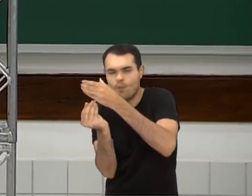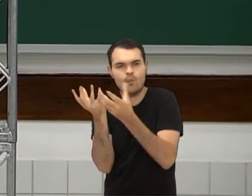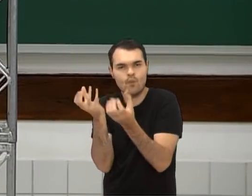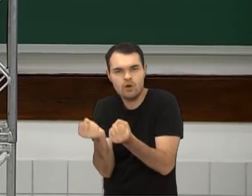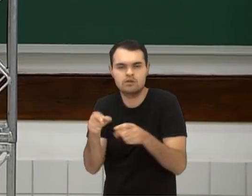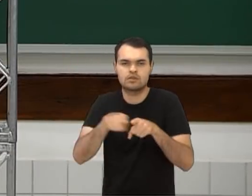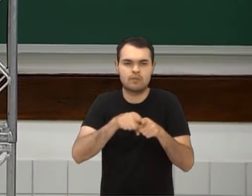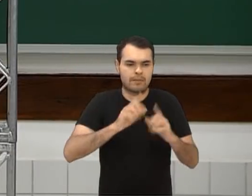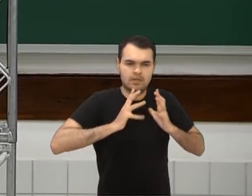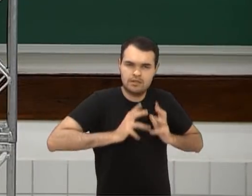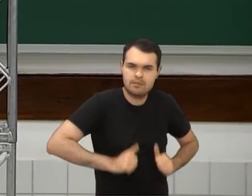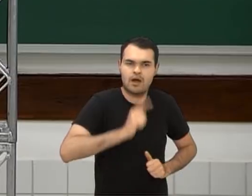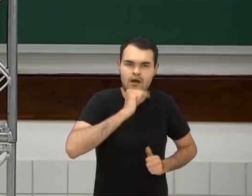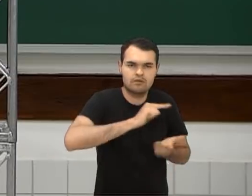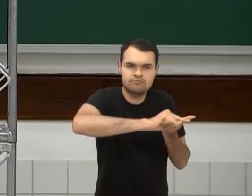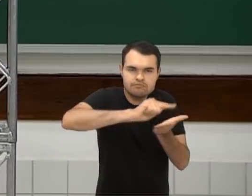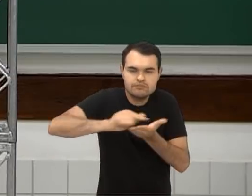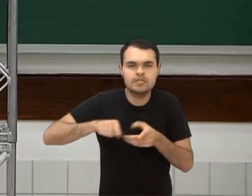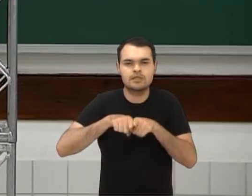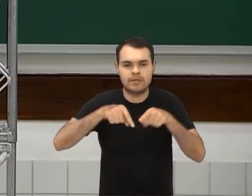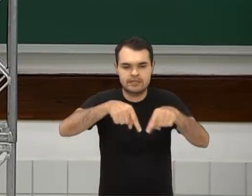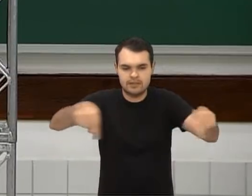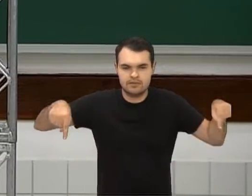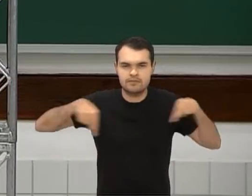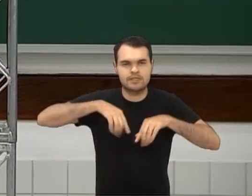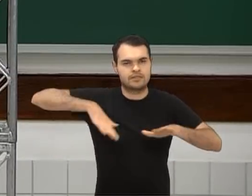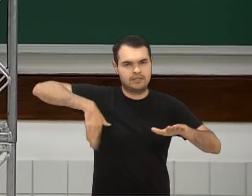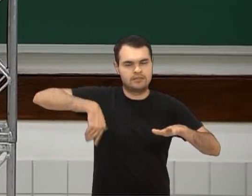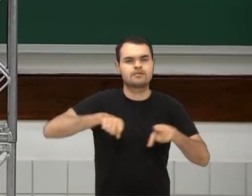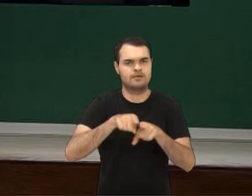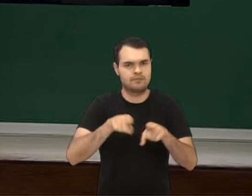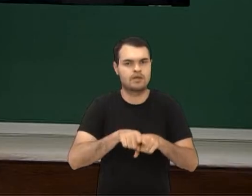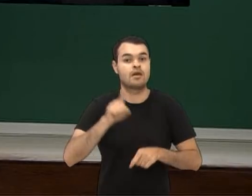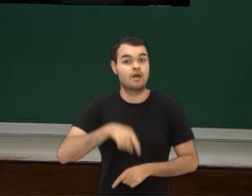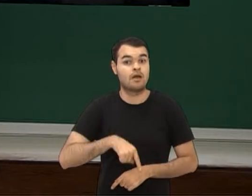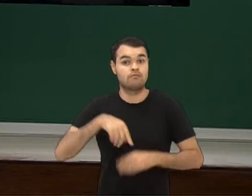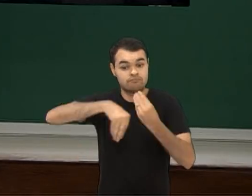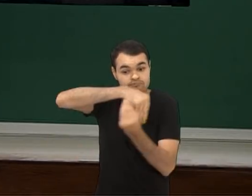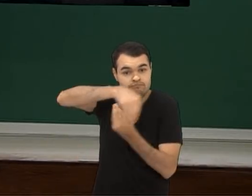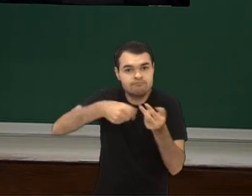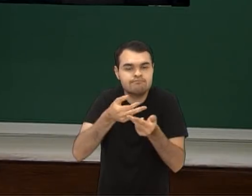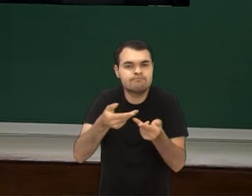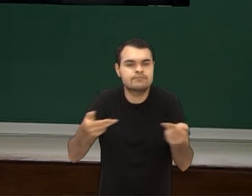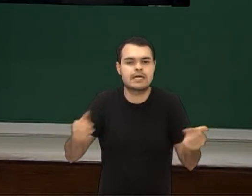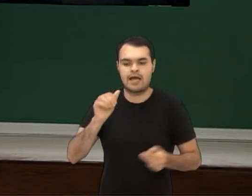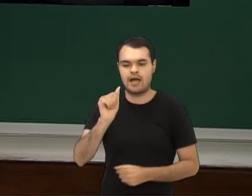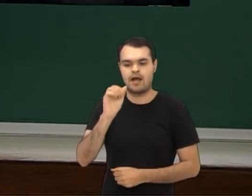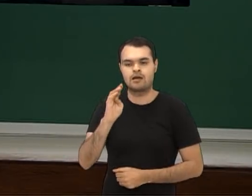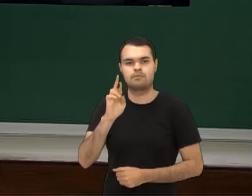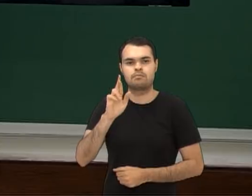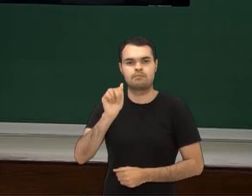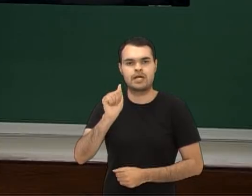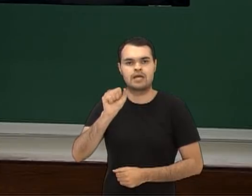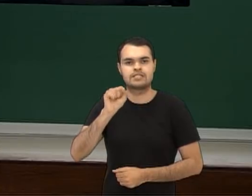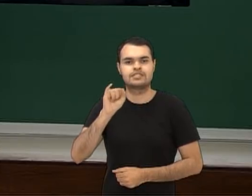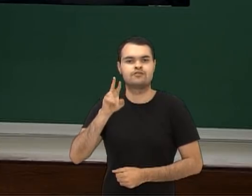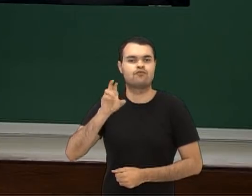para limpar a água, também nas piscinas. É uma substância abrasiva, pessoal. Quando